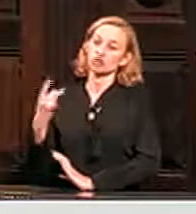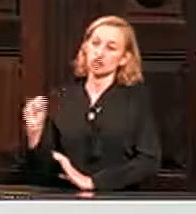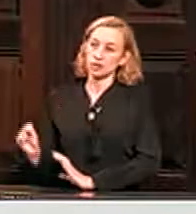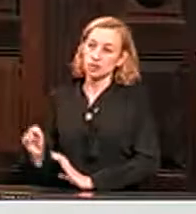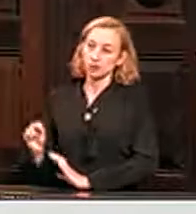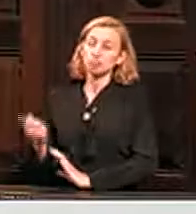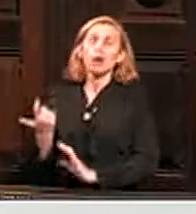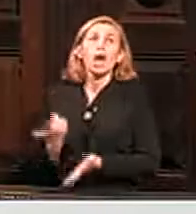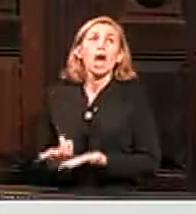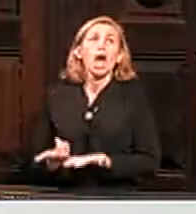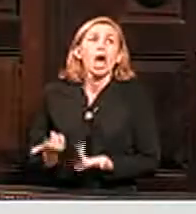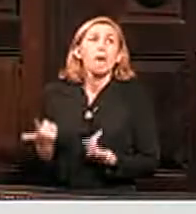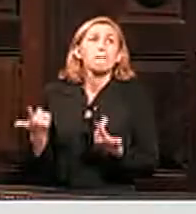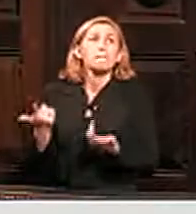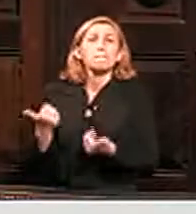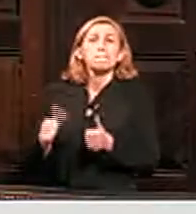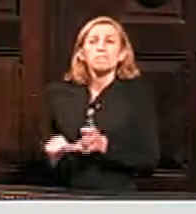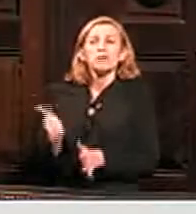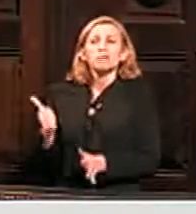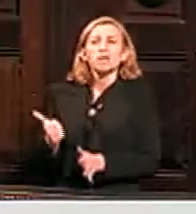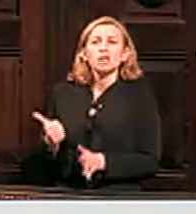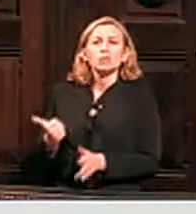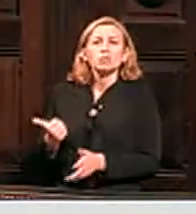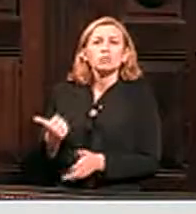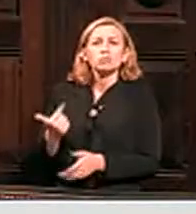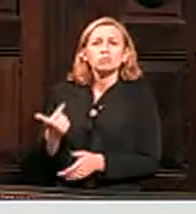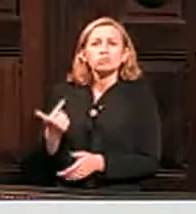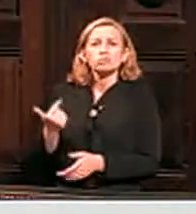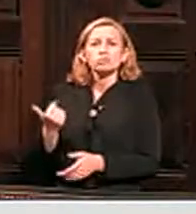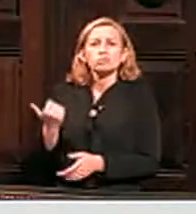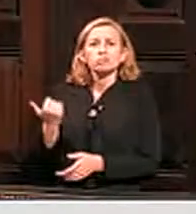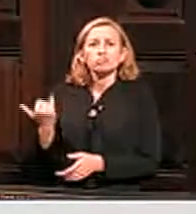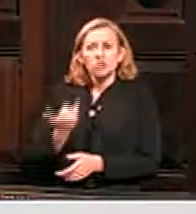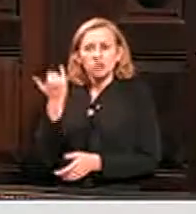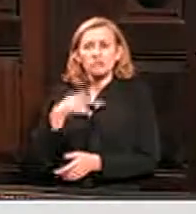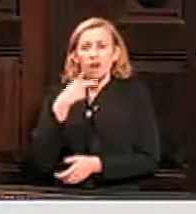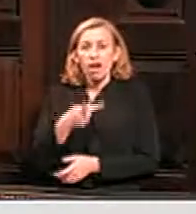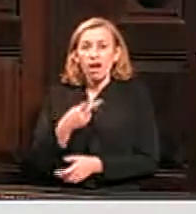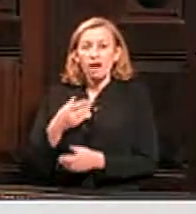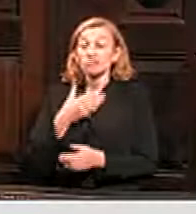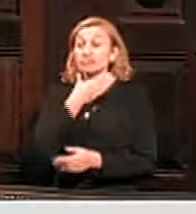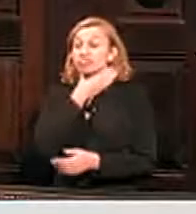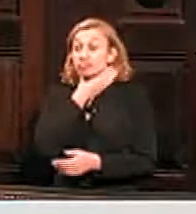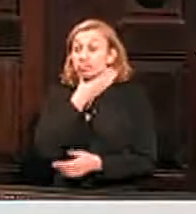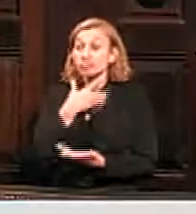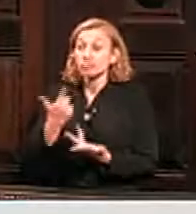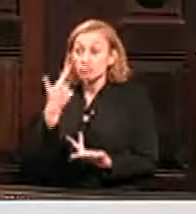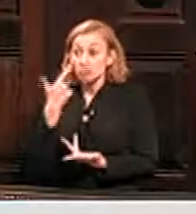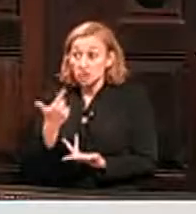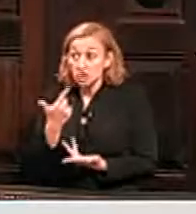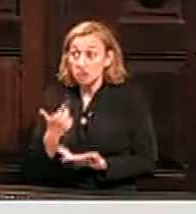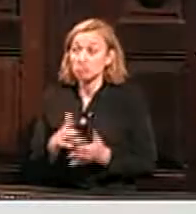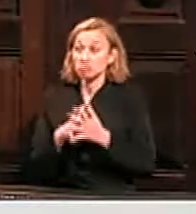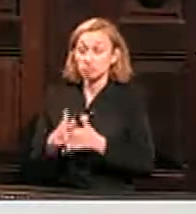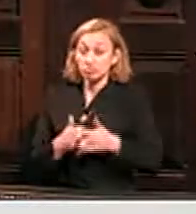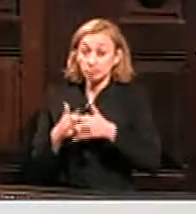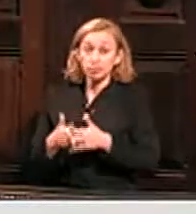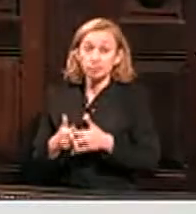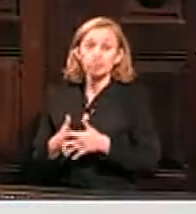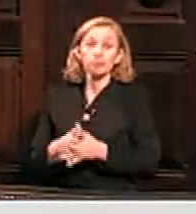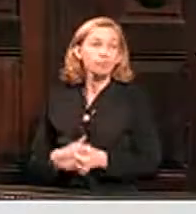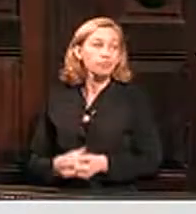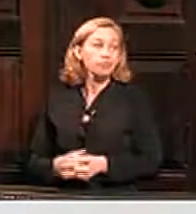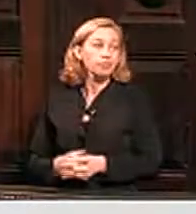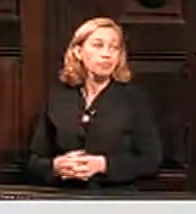primeiro lugar, é importante destacar que essa crise aberta com a paralisação dos caminhoneiros